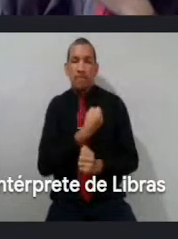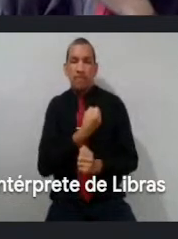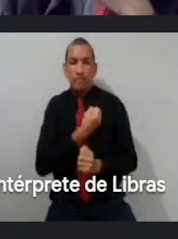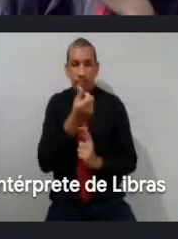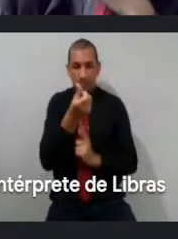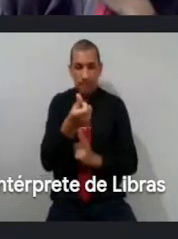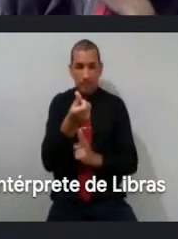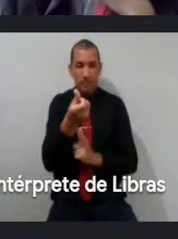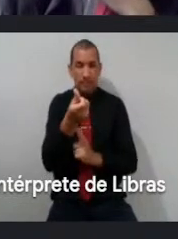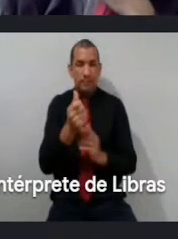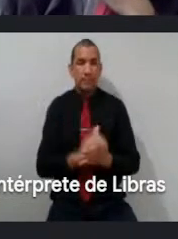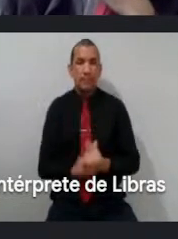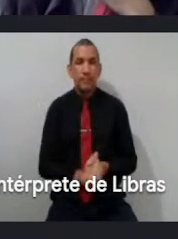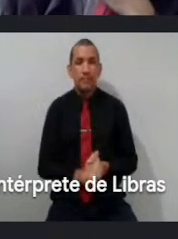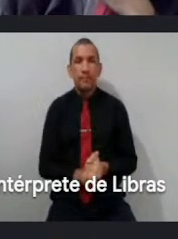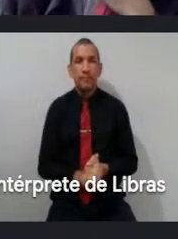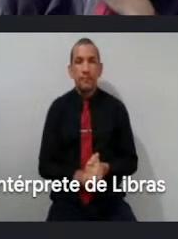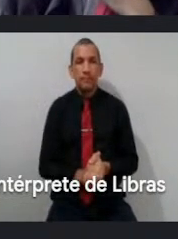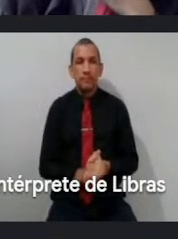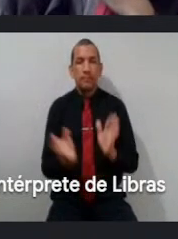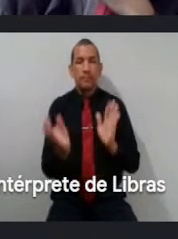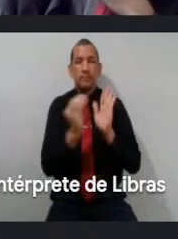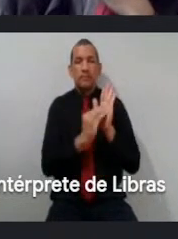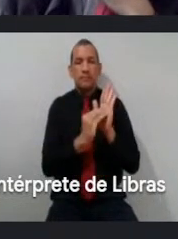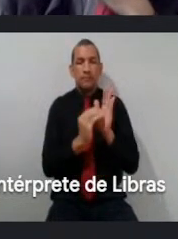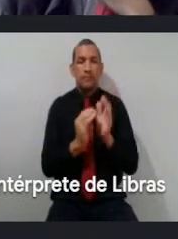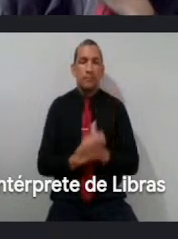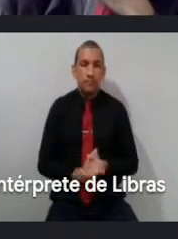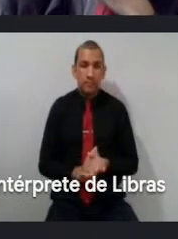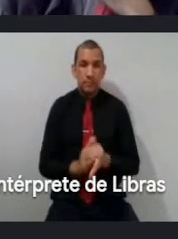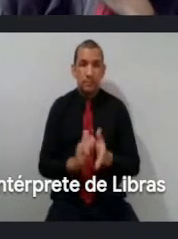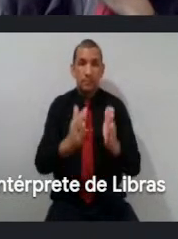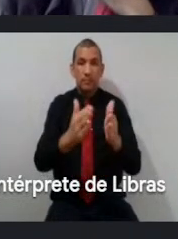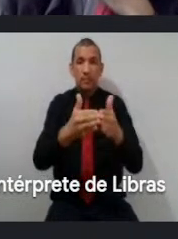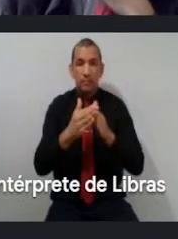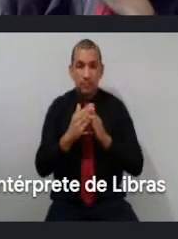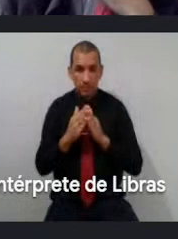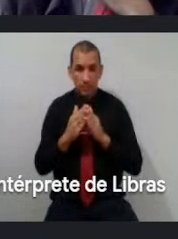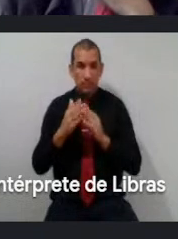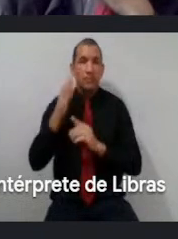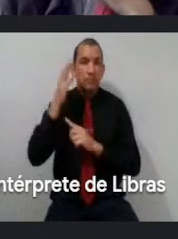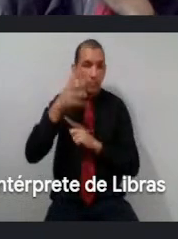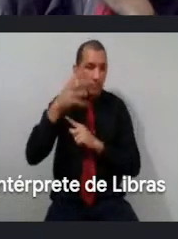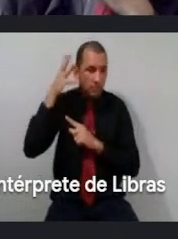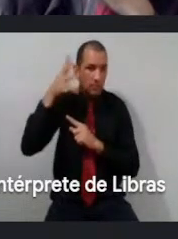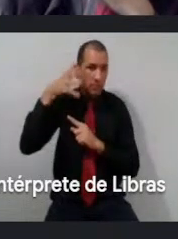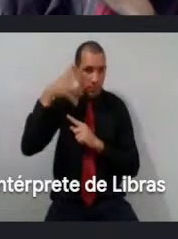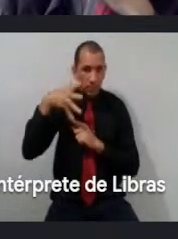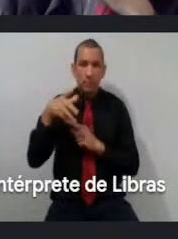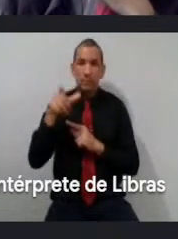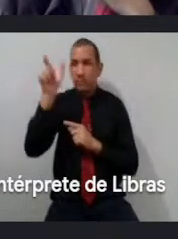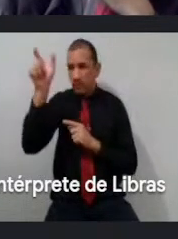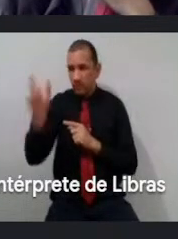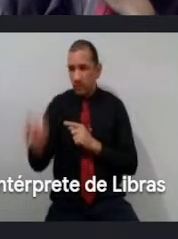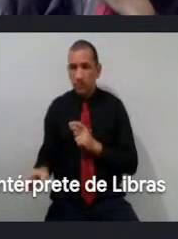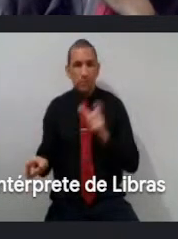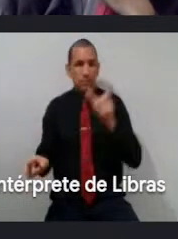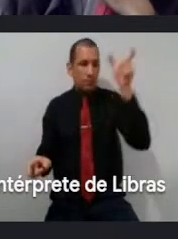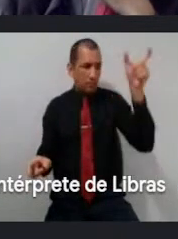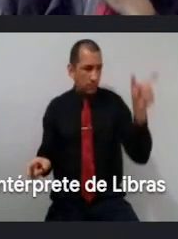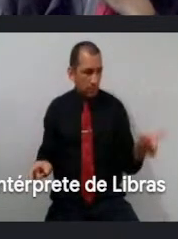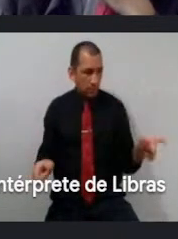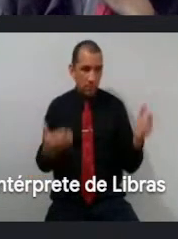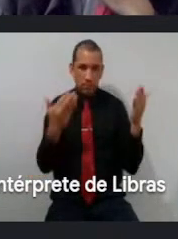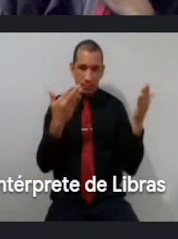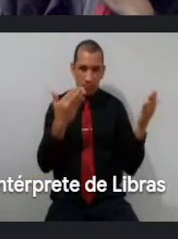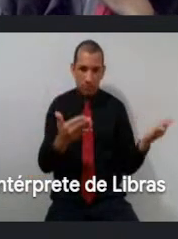86 em São Paulo a pedidos e sustentação oral tanto pela parte recorrente quanto pela parte